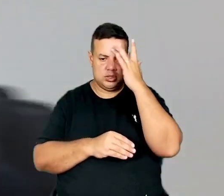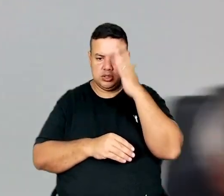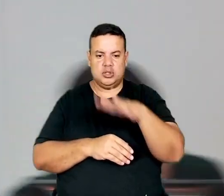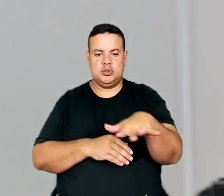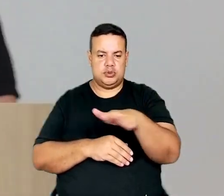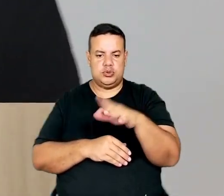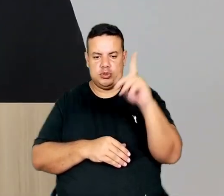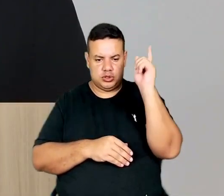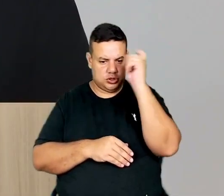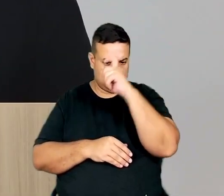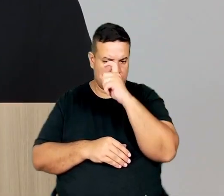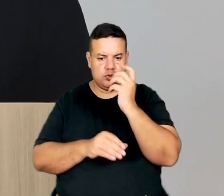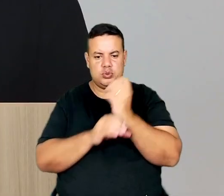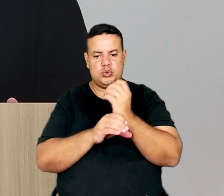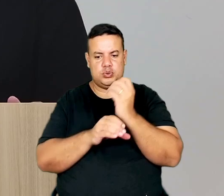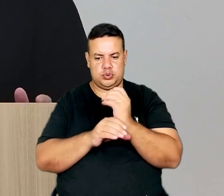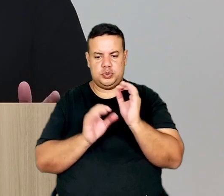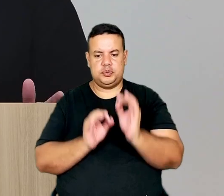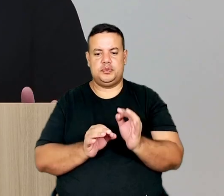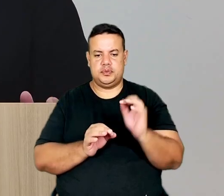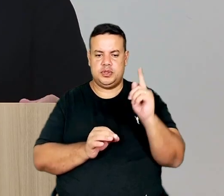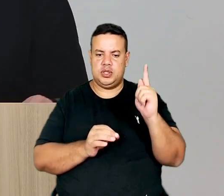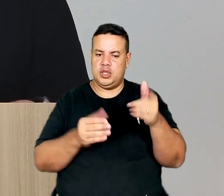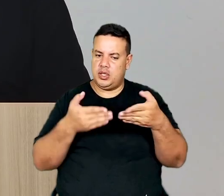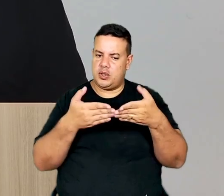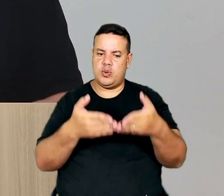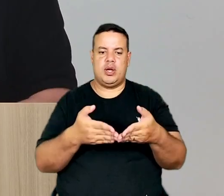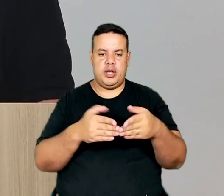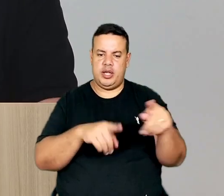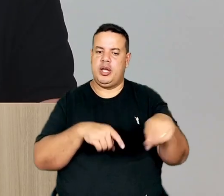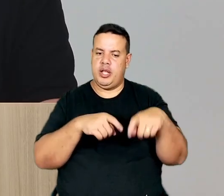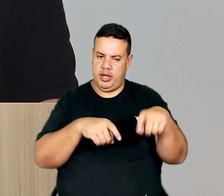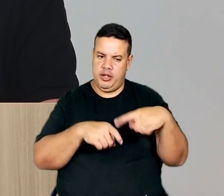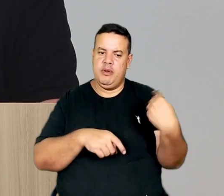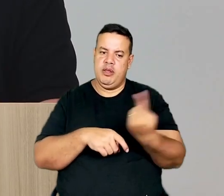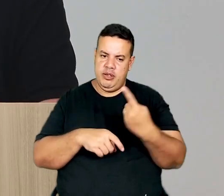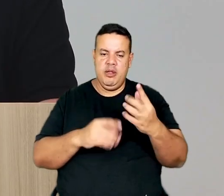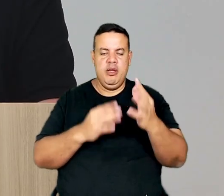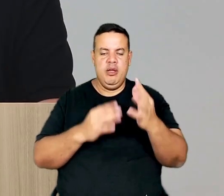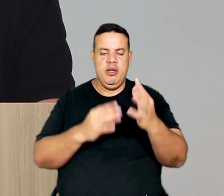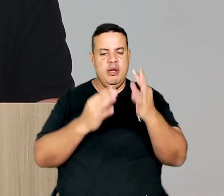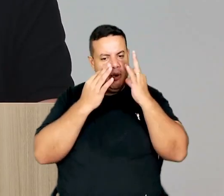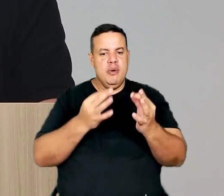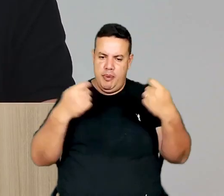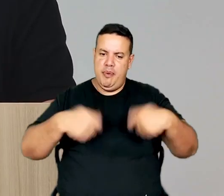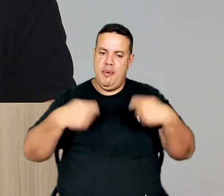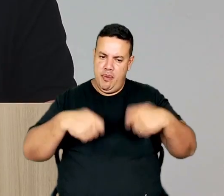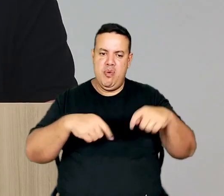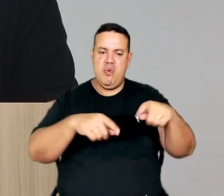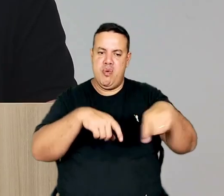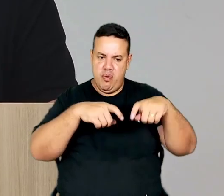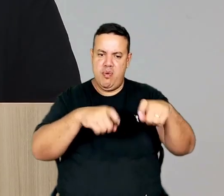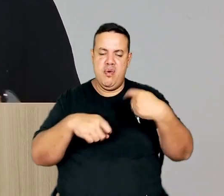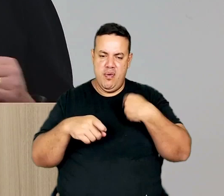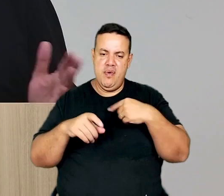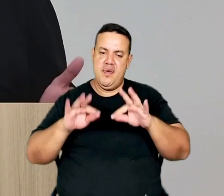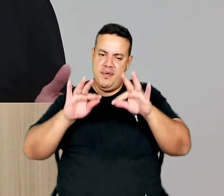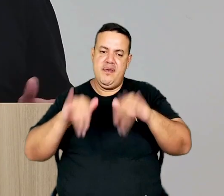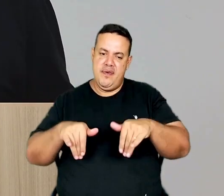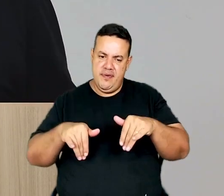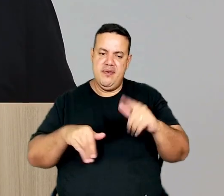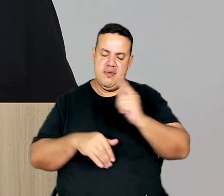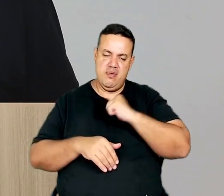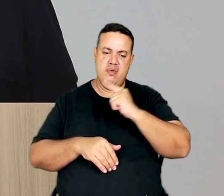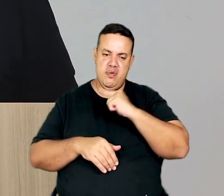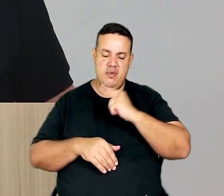dificuldade. Obrigado. Guaíra é essencialmente agrícola, então a gente tem que olhar com carinho para a área rural. Então, só para concluir, vai ter esse, eu não sei de que forma que eles